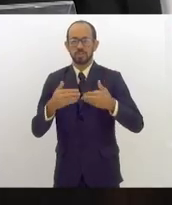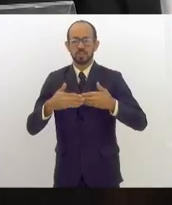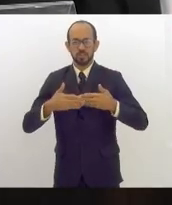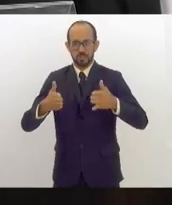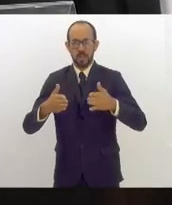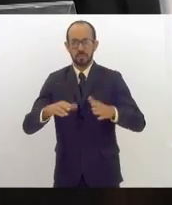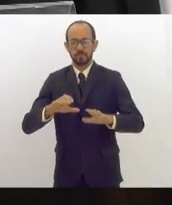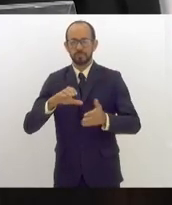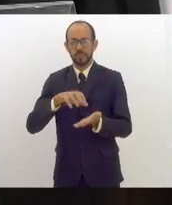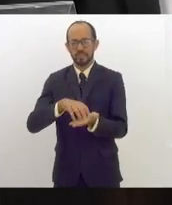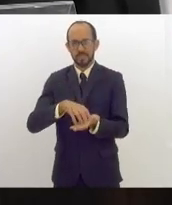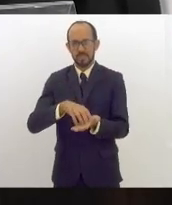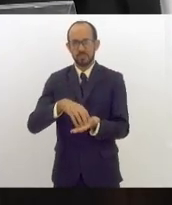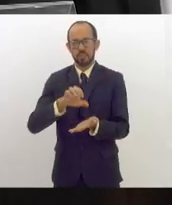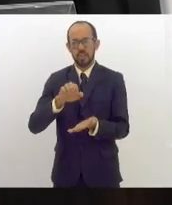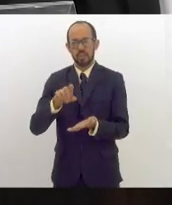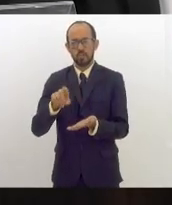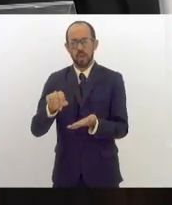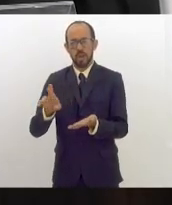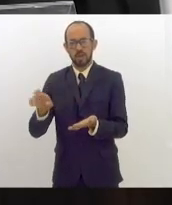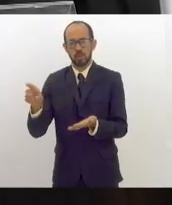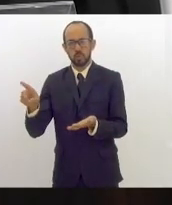Sérgio Eduardo Fish